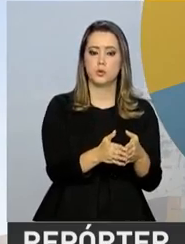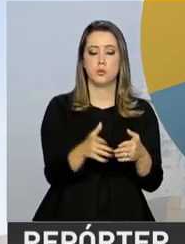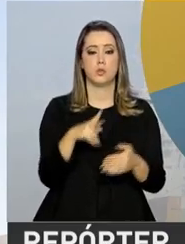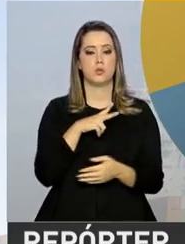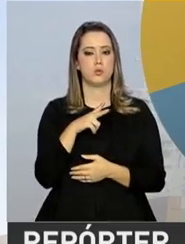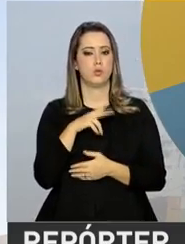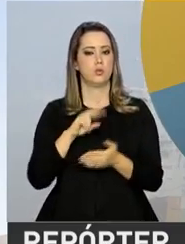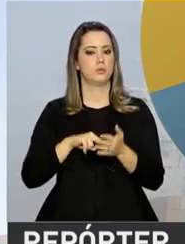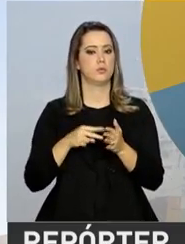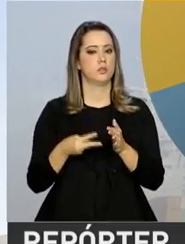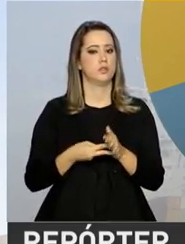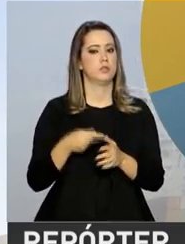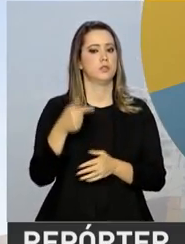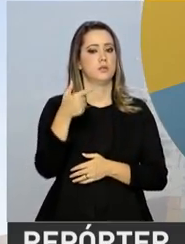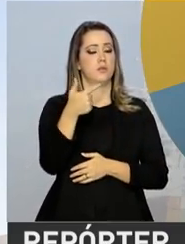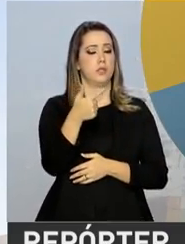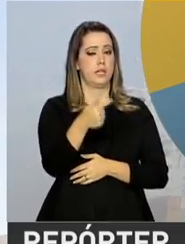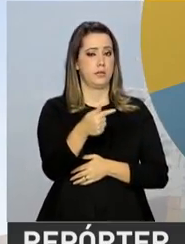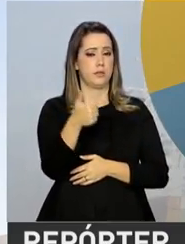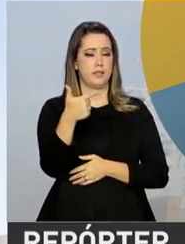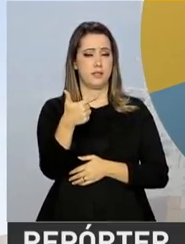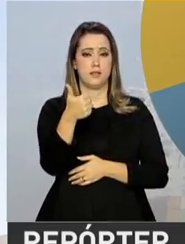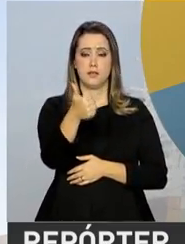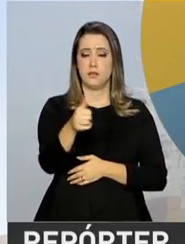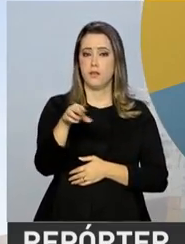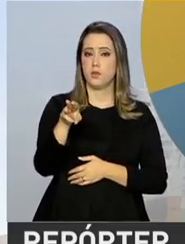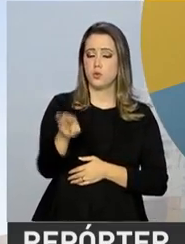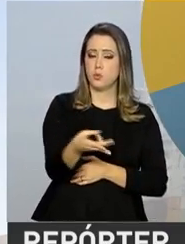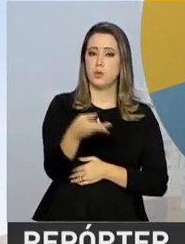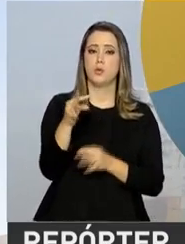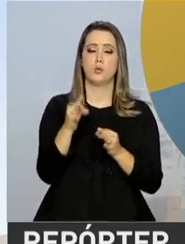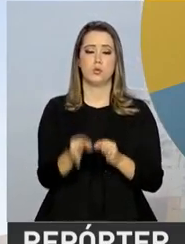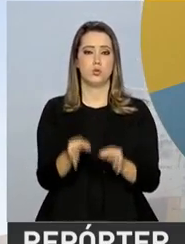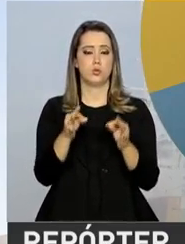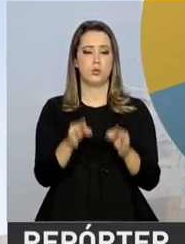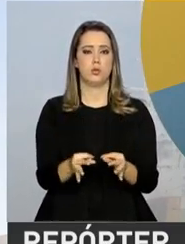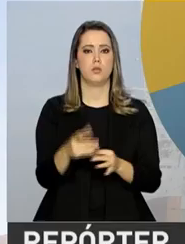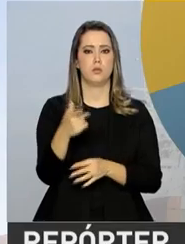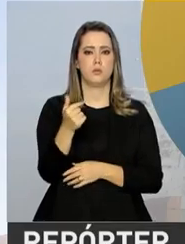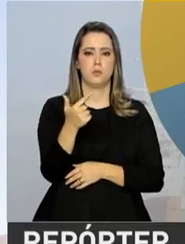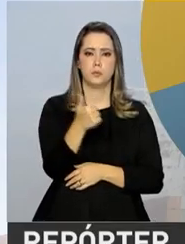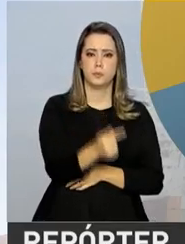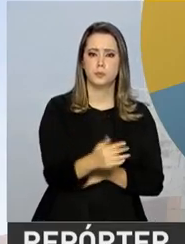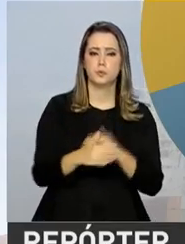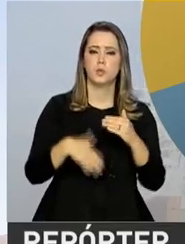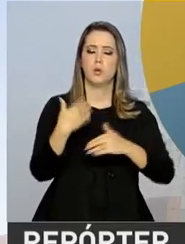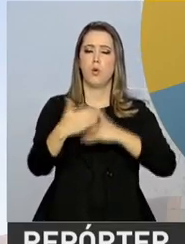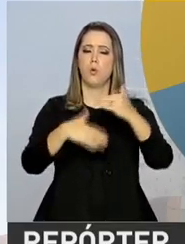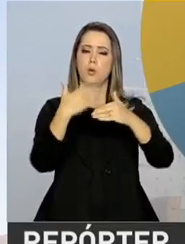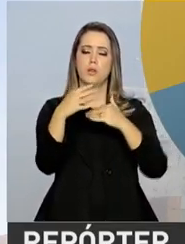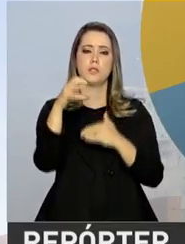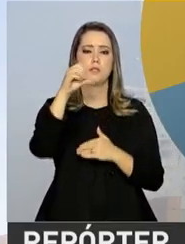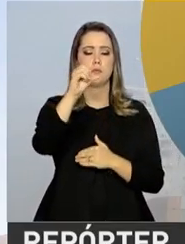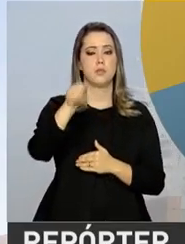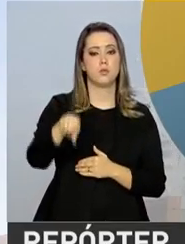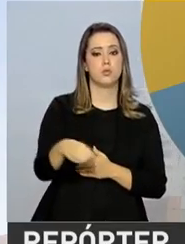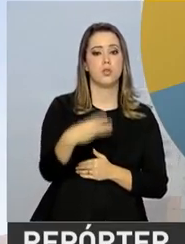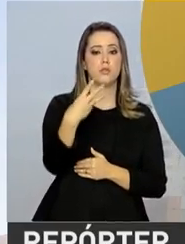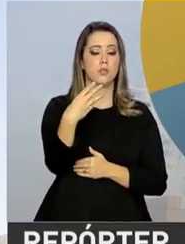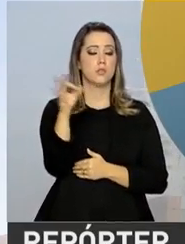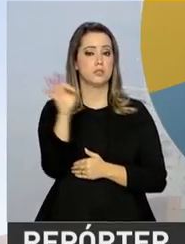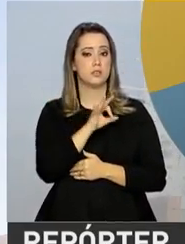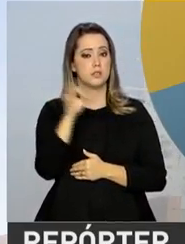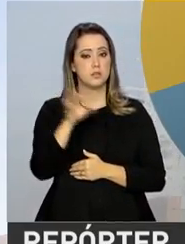por mais de 721 milhões de toneladas em 2017 um crescimento de 9,3 por cento